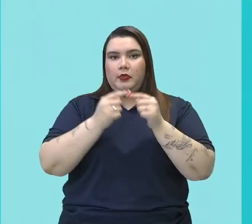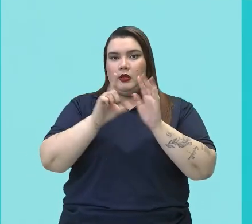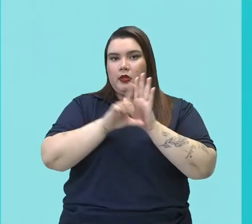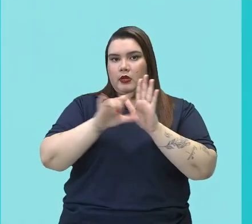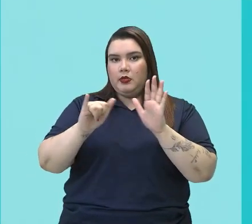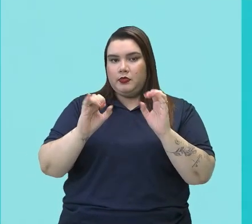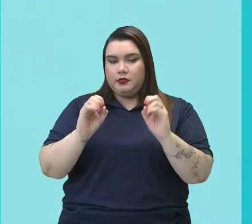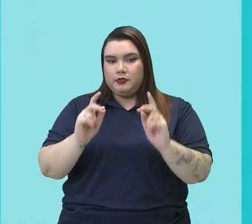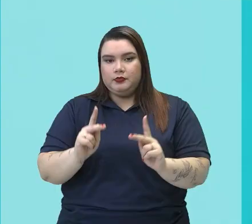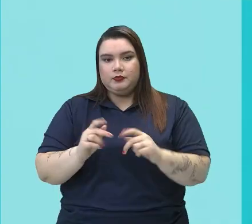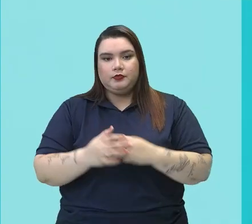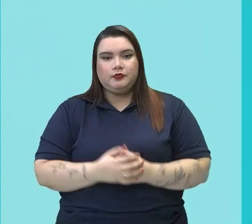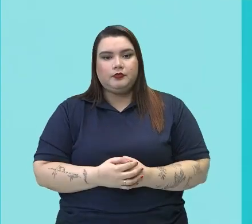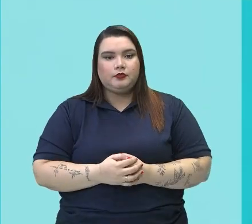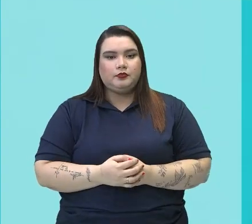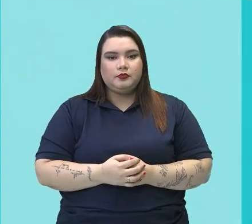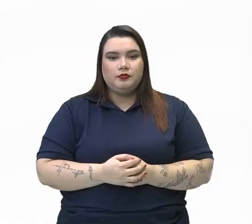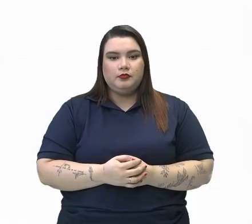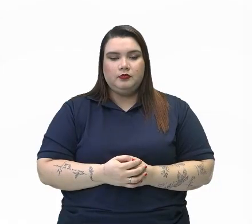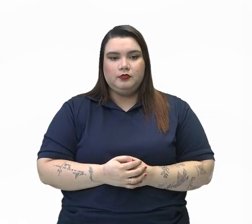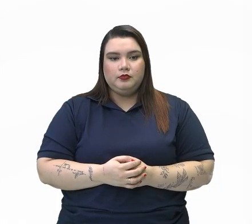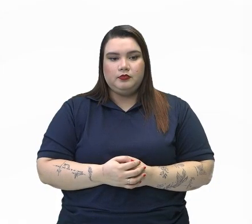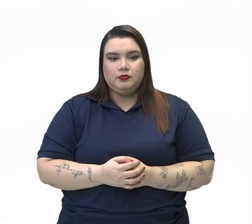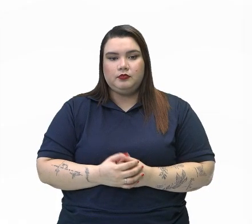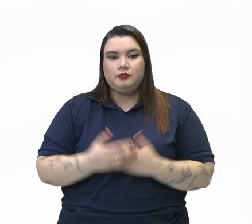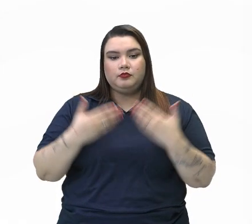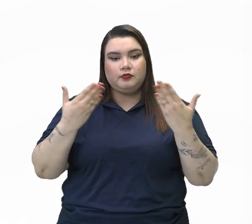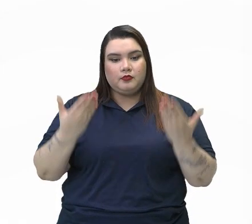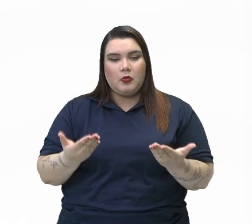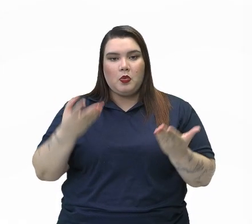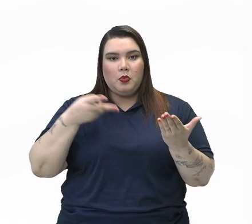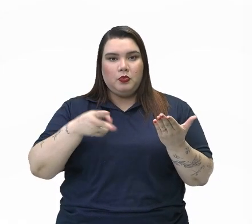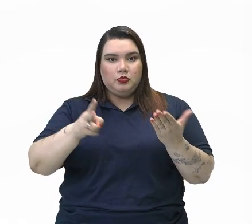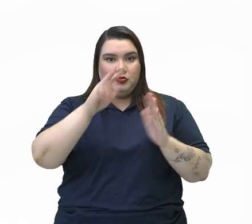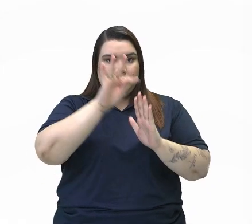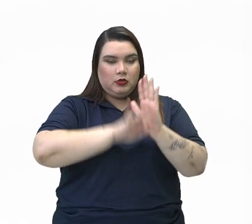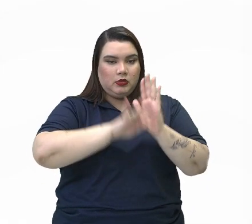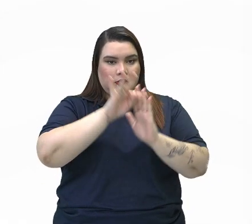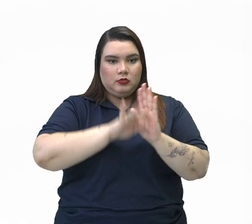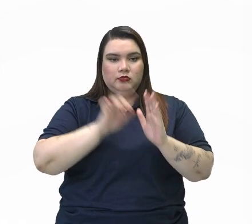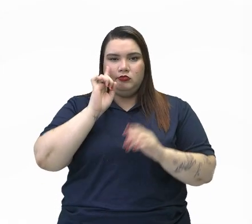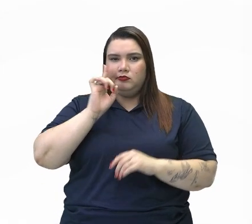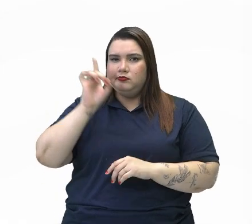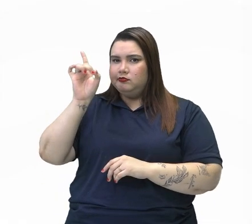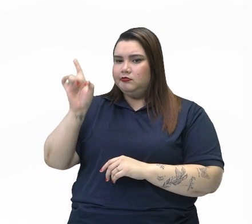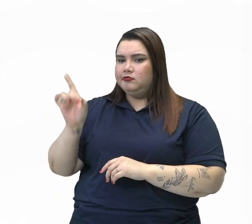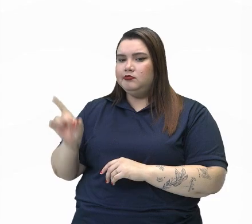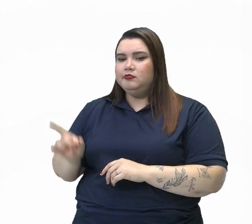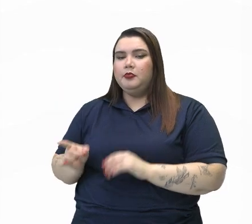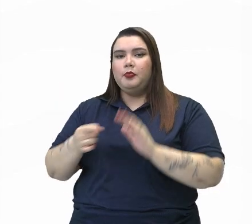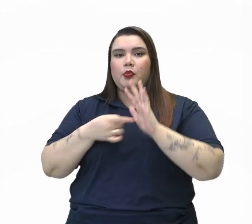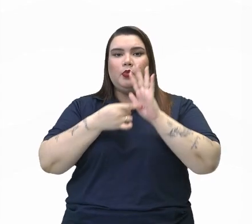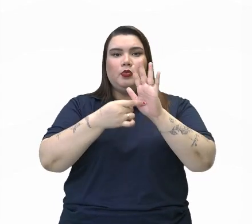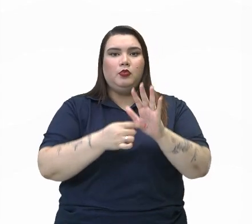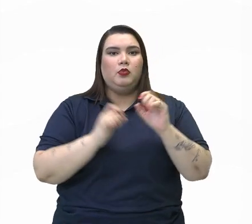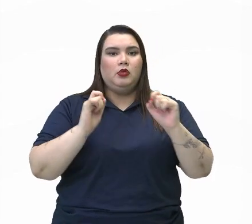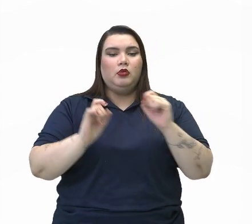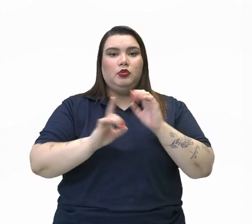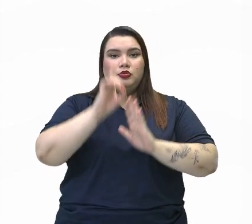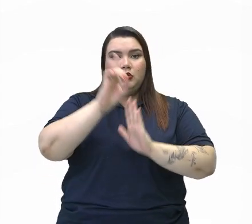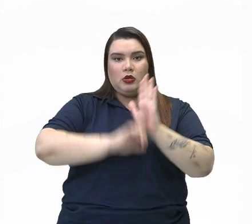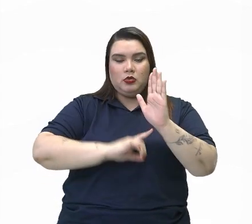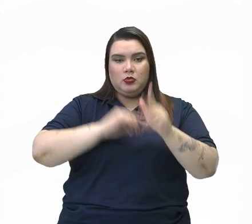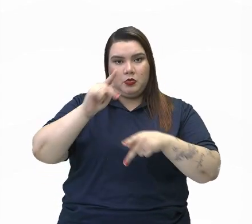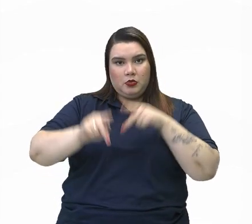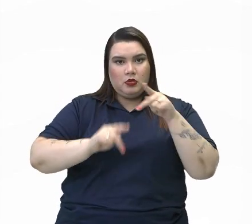certo? Voltando para o nosso tema. Nós temos, então, né, mostramos aí, né, que os direitos civis, e agora eu